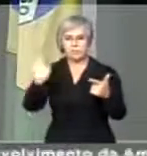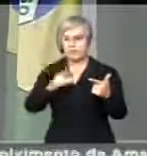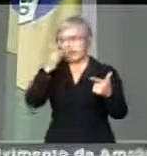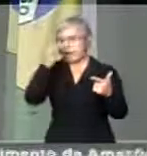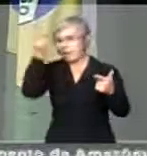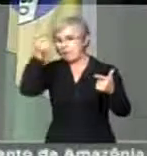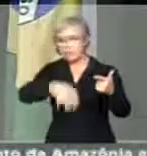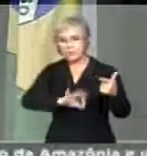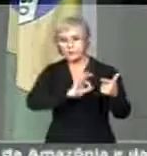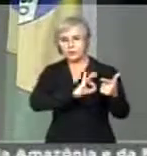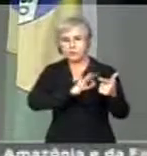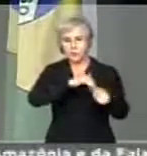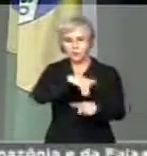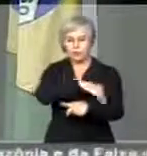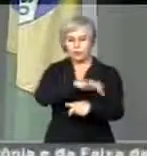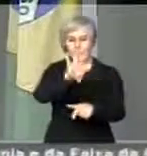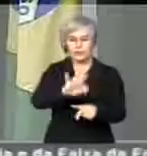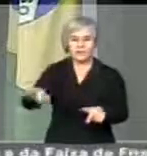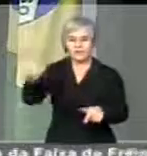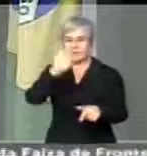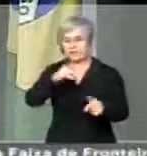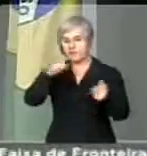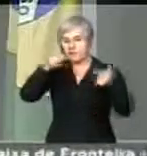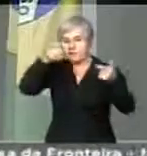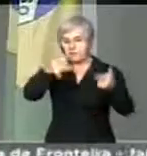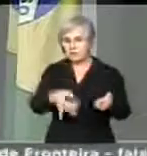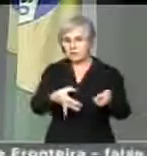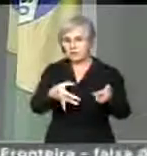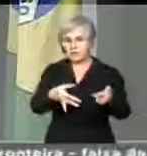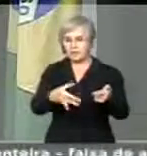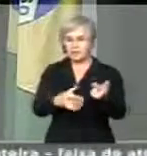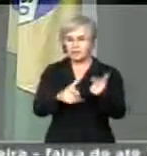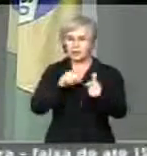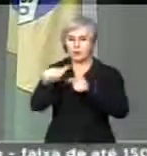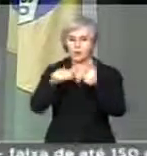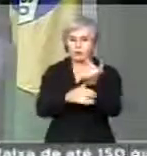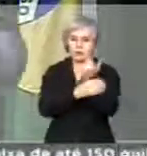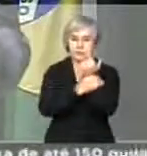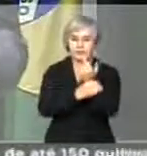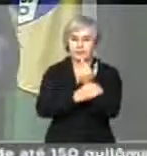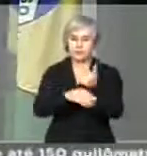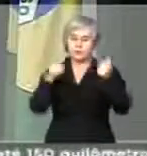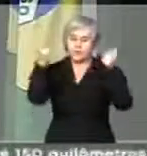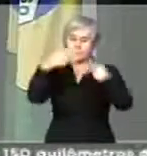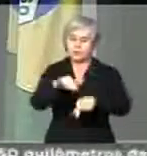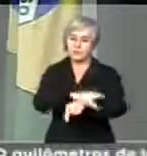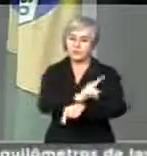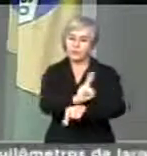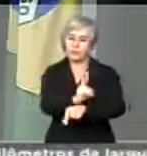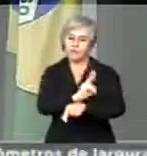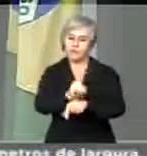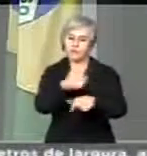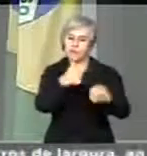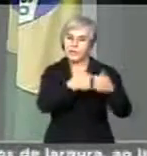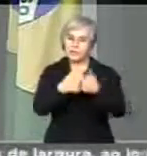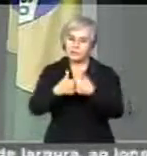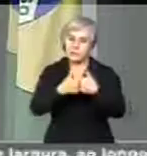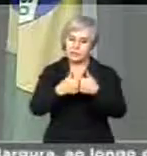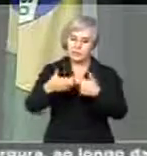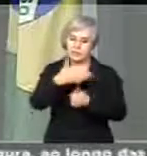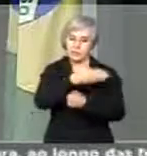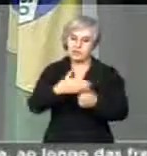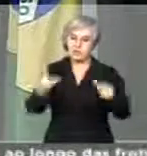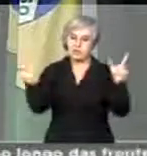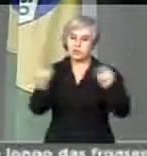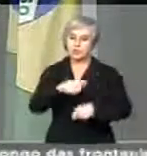a Polícia Rodoviária Federal, que abandonou o serviço de segurança, de vigilância nas fronteiras, que diminuiu o trabalho